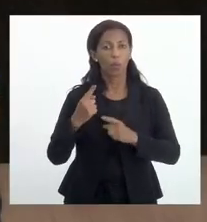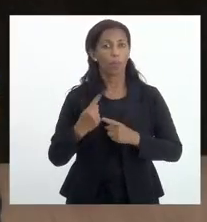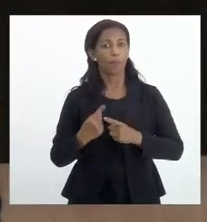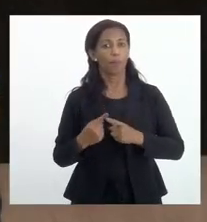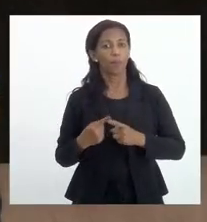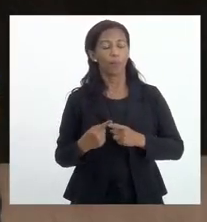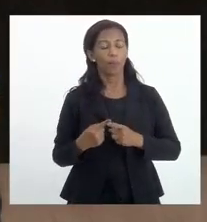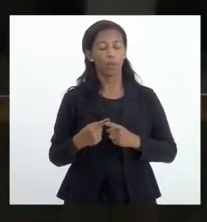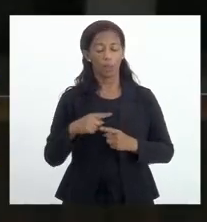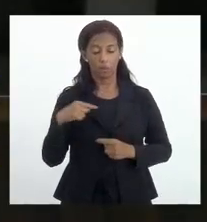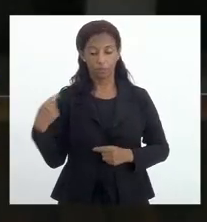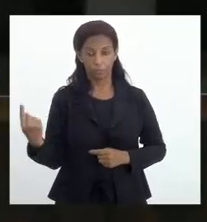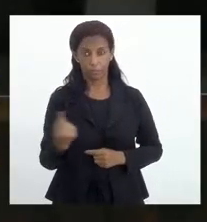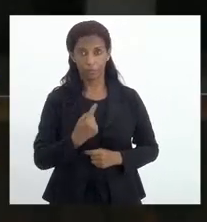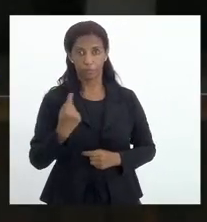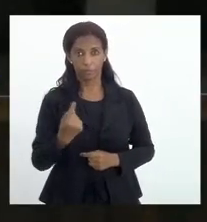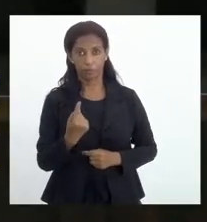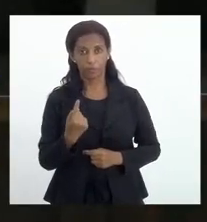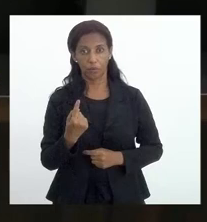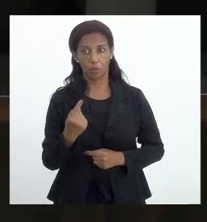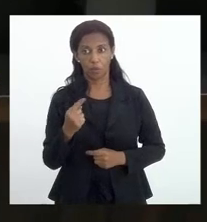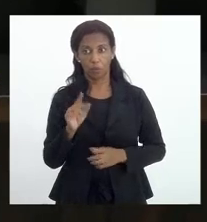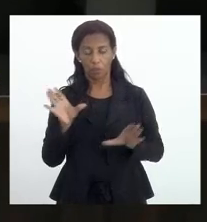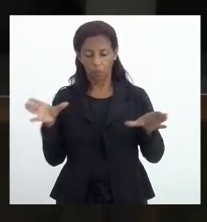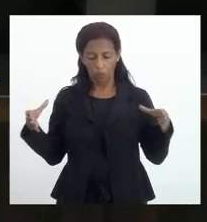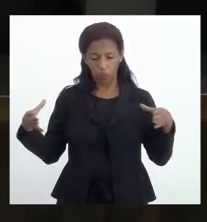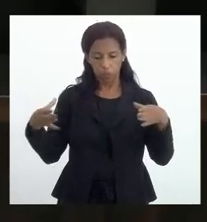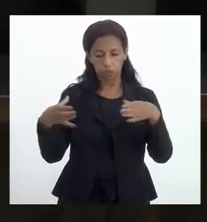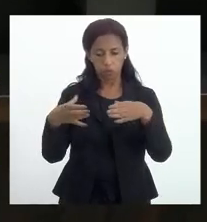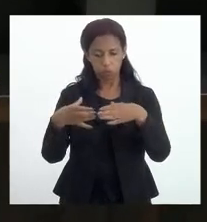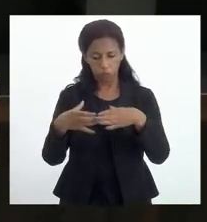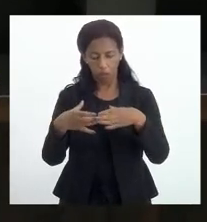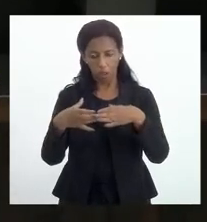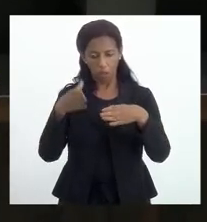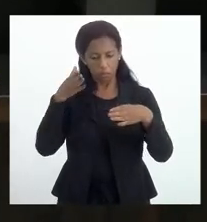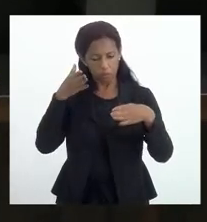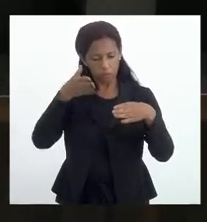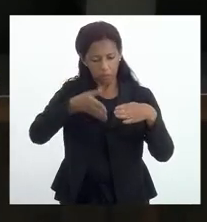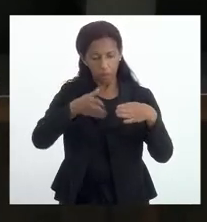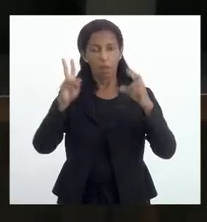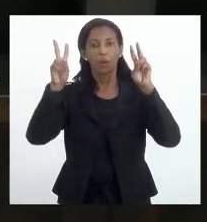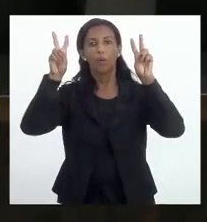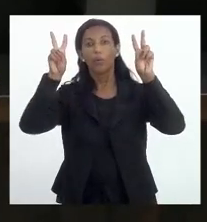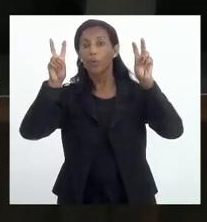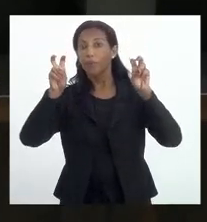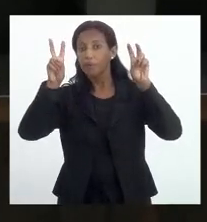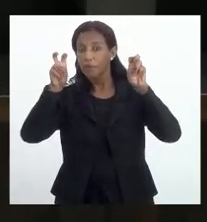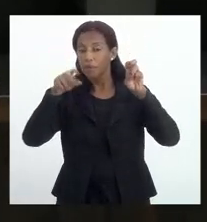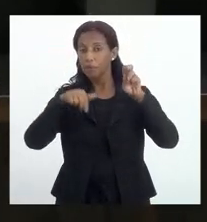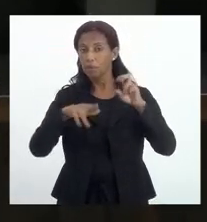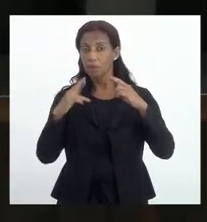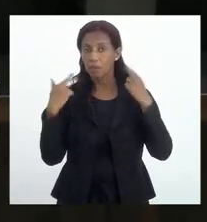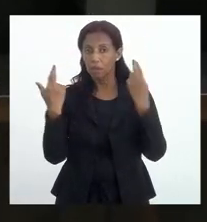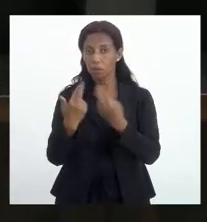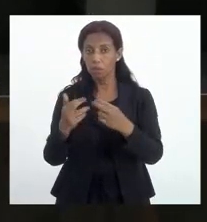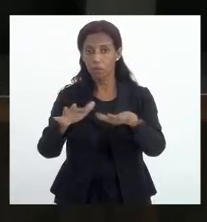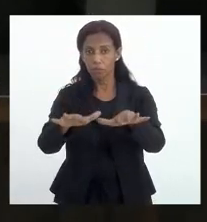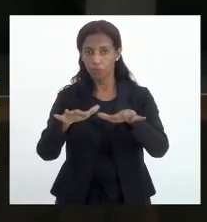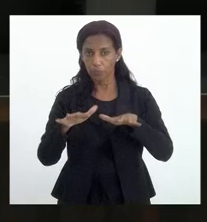vamos ficar restrito ao tema desta audiência